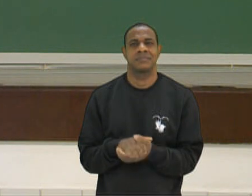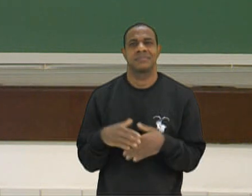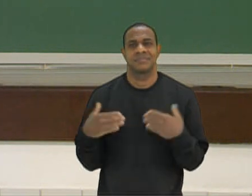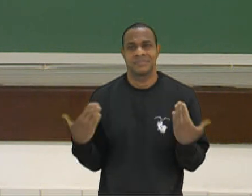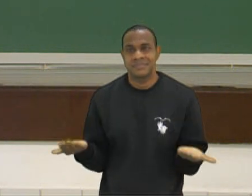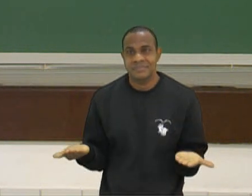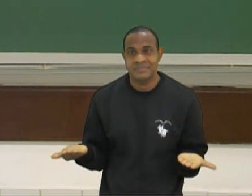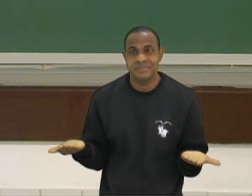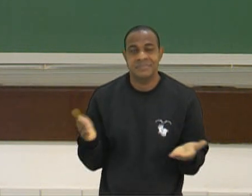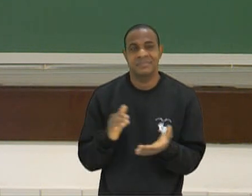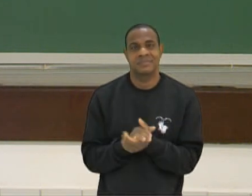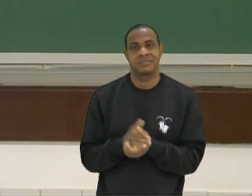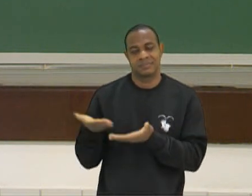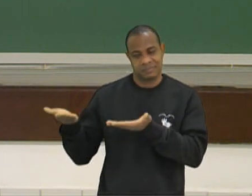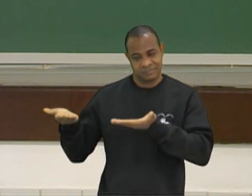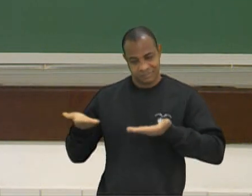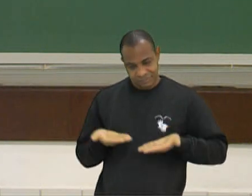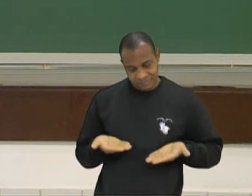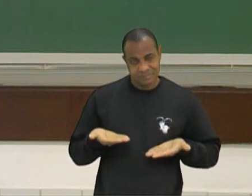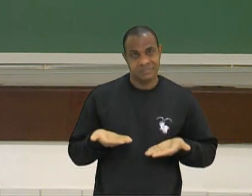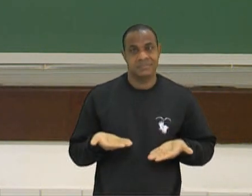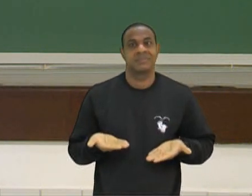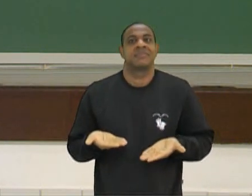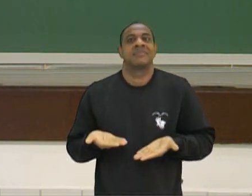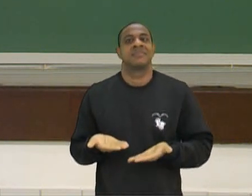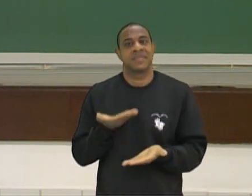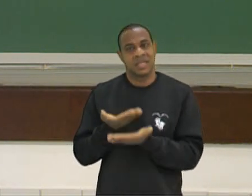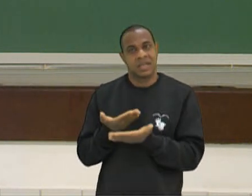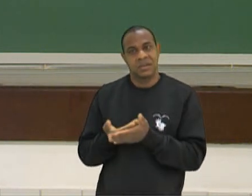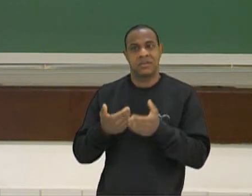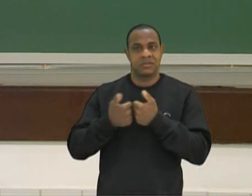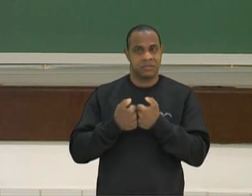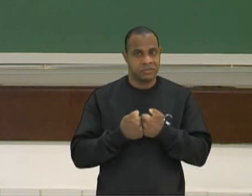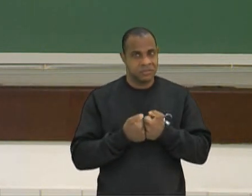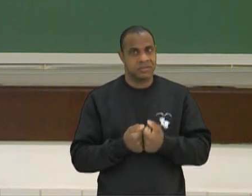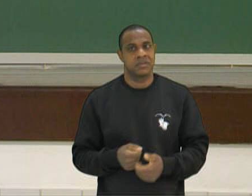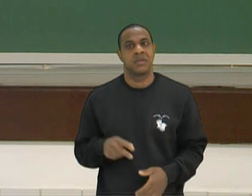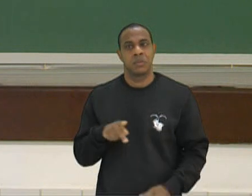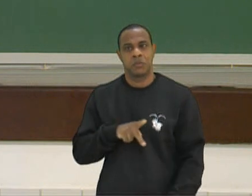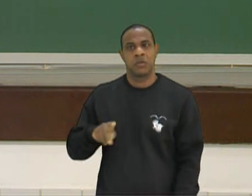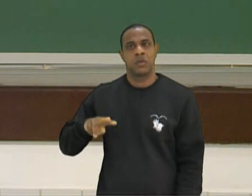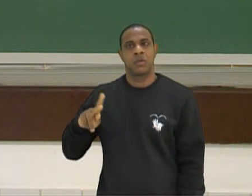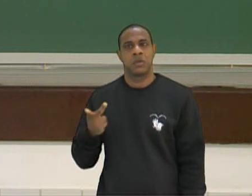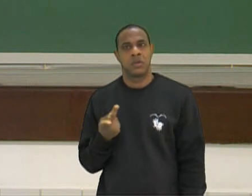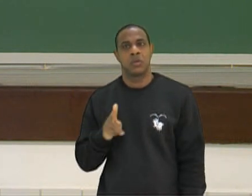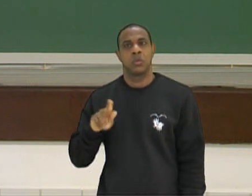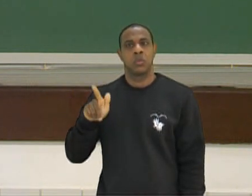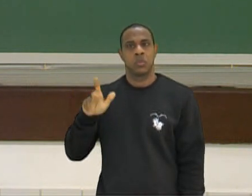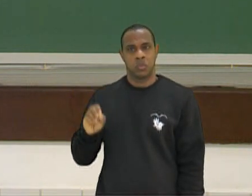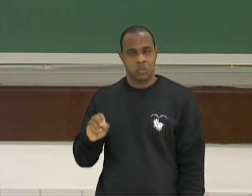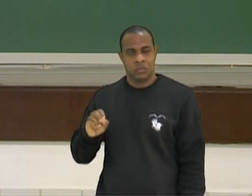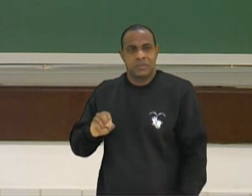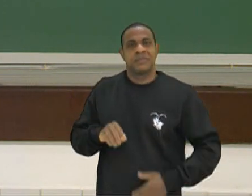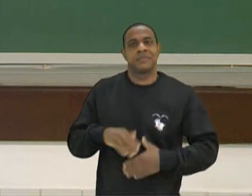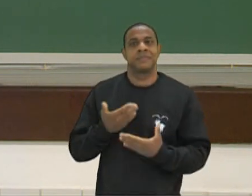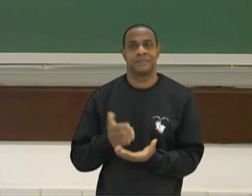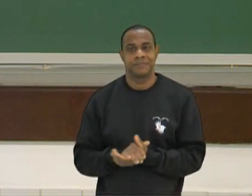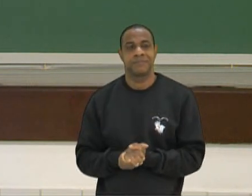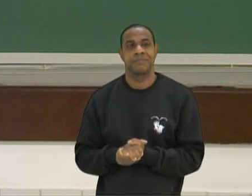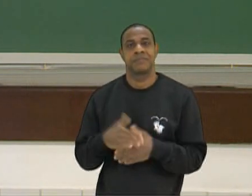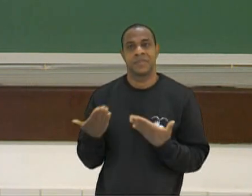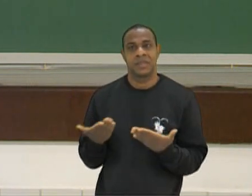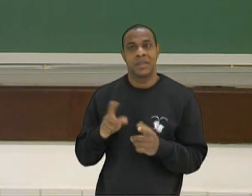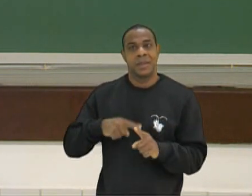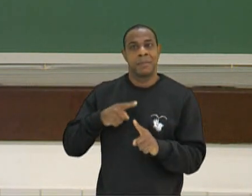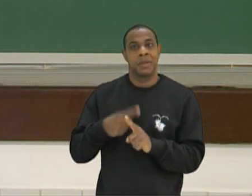Prezado estudante, seja muito bem-vindo para mais uma aula de Física. Meu nome é Hugo Henrique, sou professor do município de Piraquara e venho aqui contribuir em mais